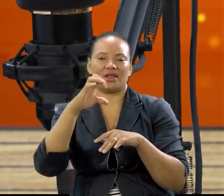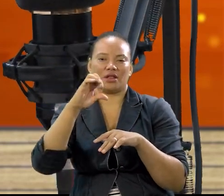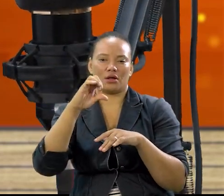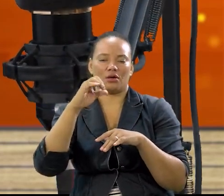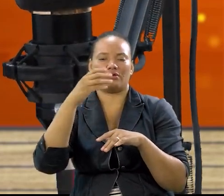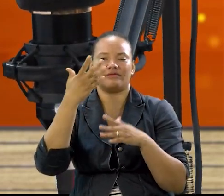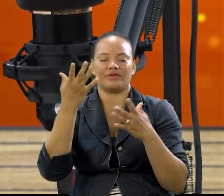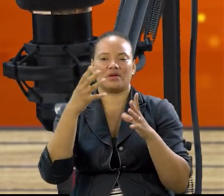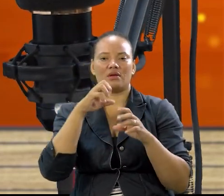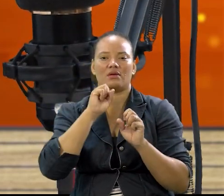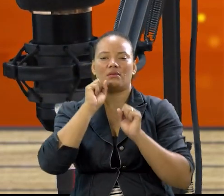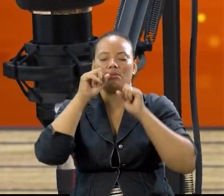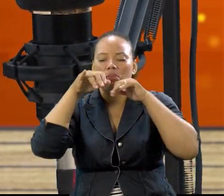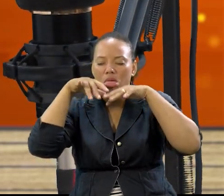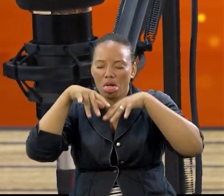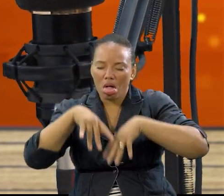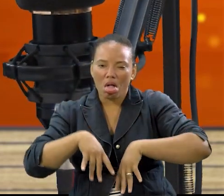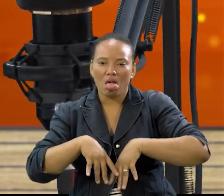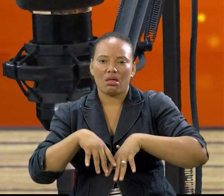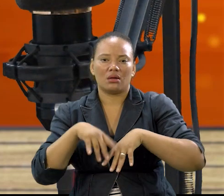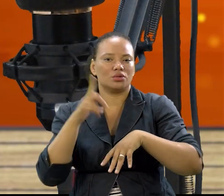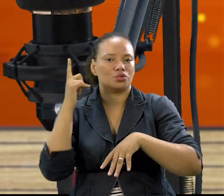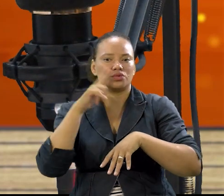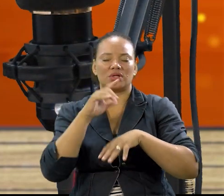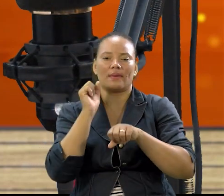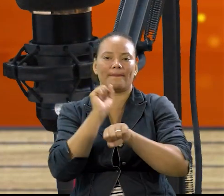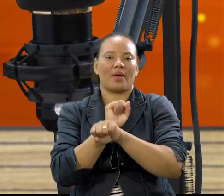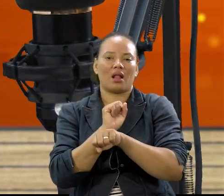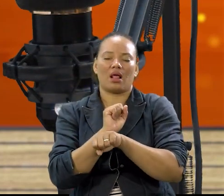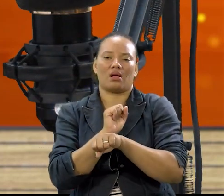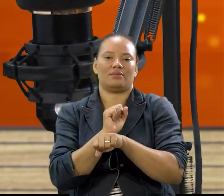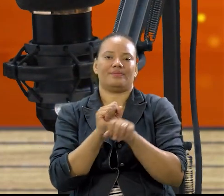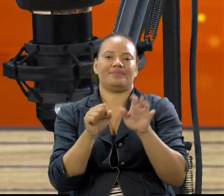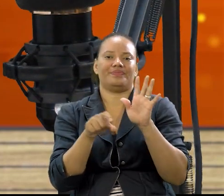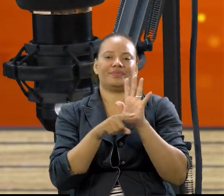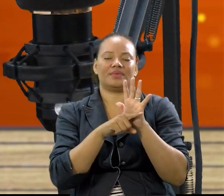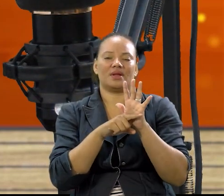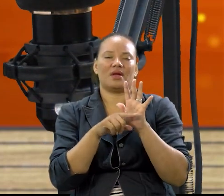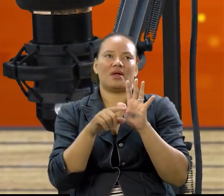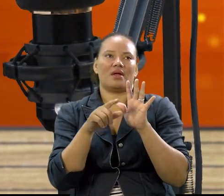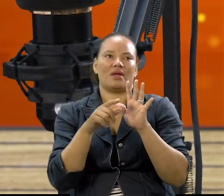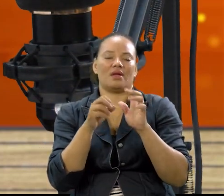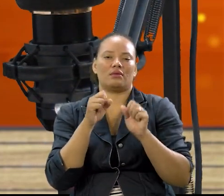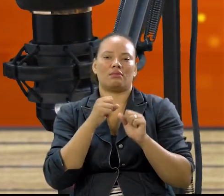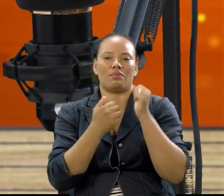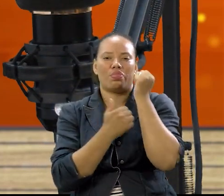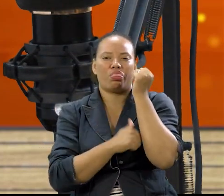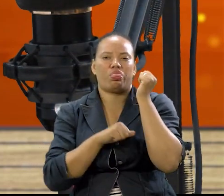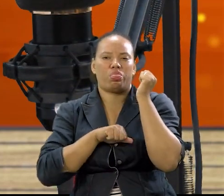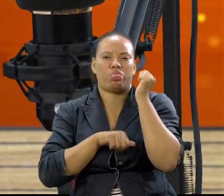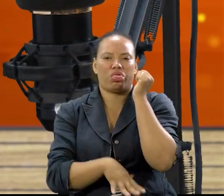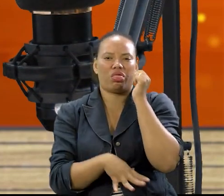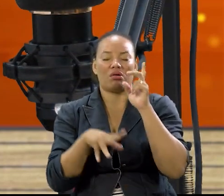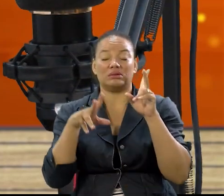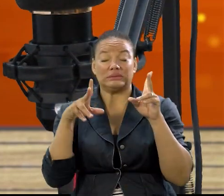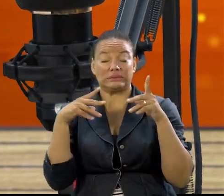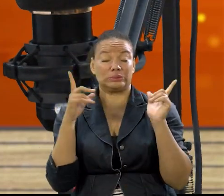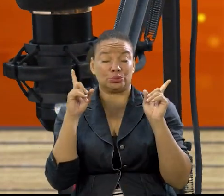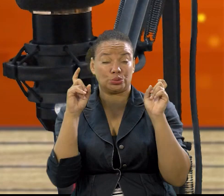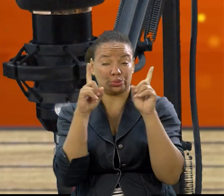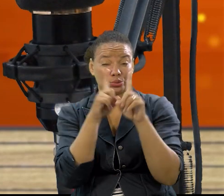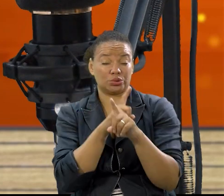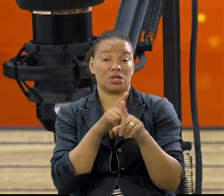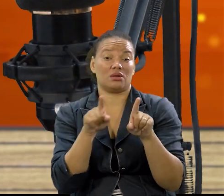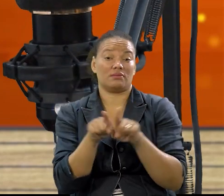39º com vômito intermitente que não cesse com com diarreas eh severas né os demais